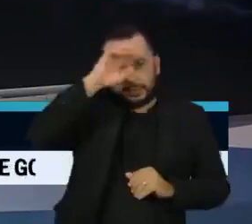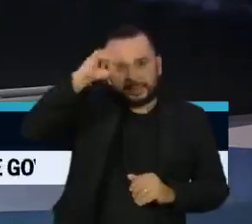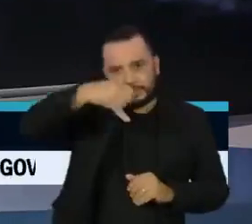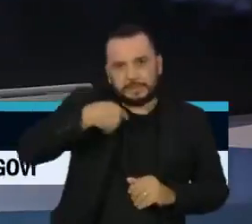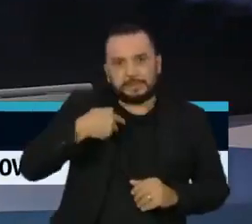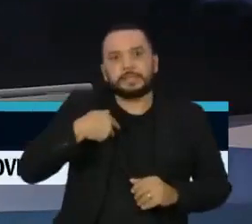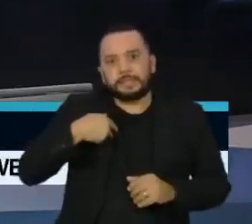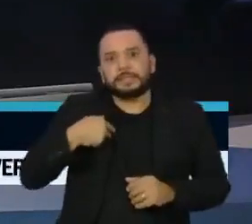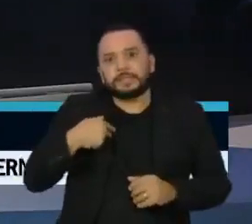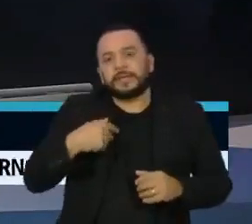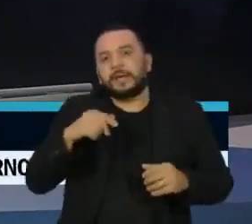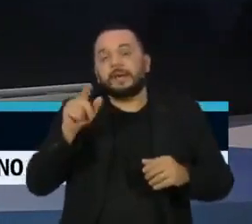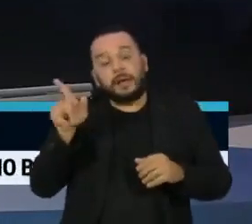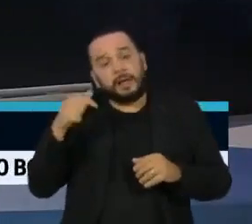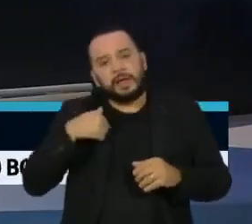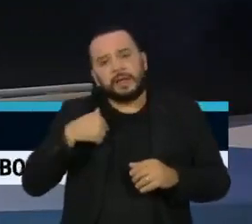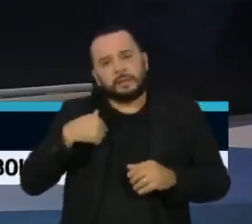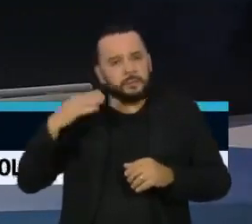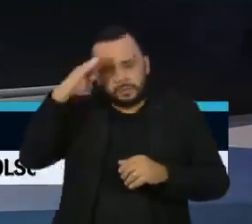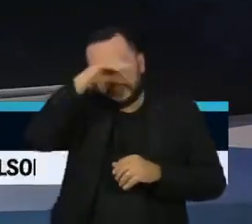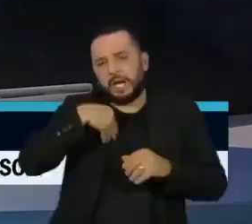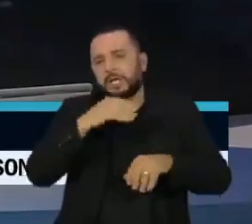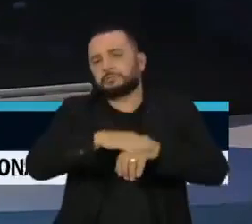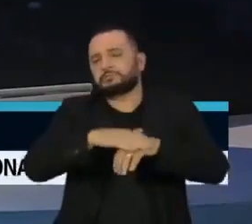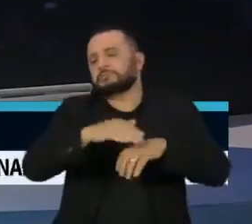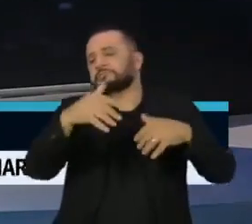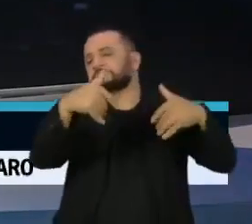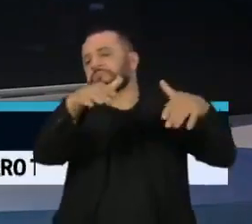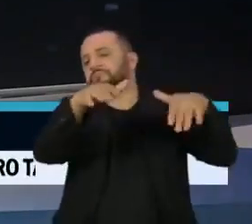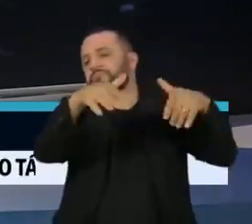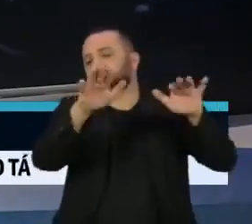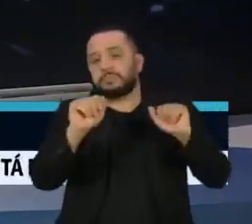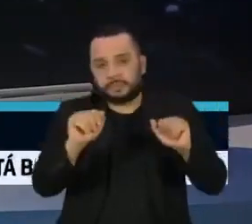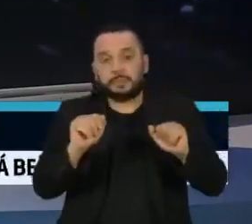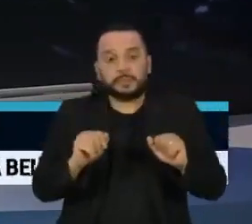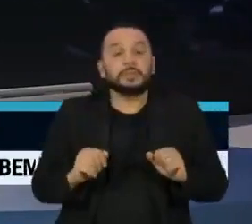pedido partiu do vice-procurador-geral, Humberto Jaques de Medeiros,